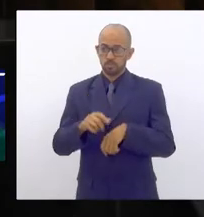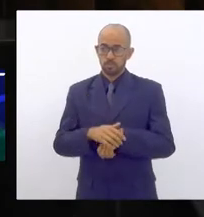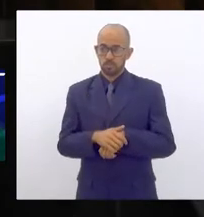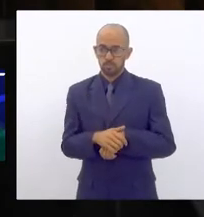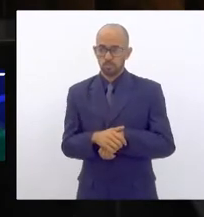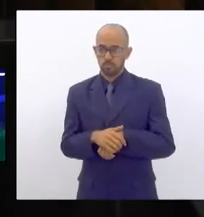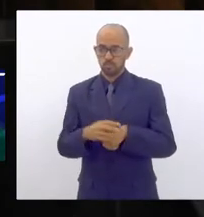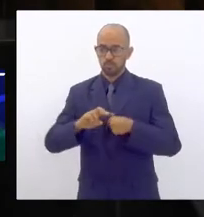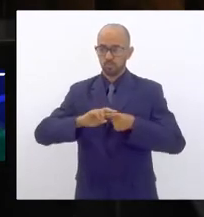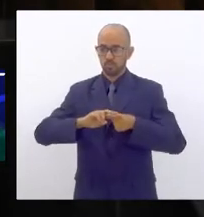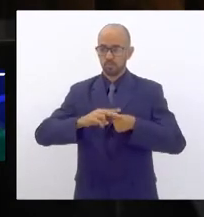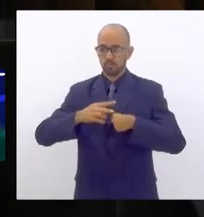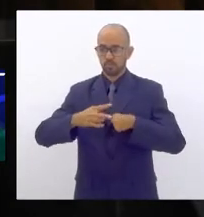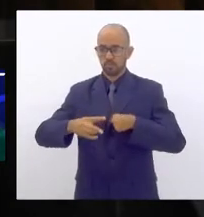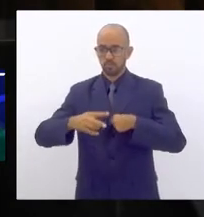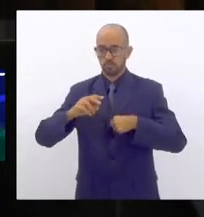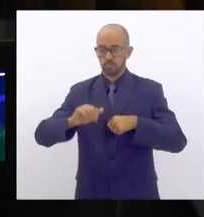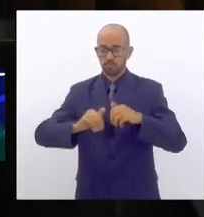os efeitos